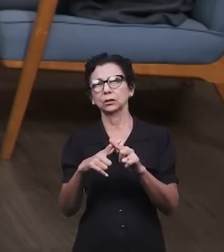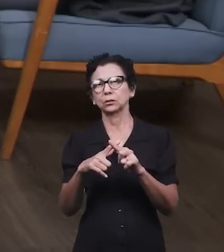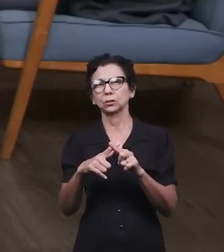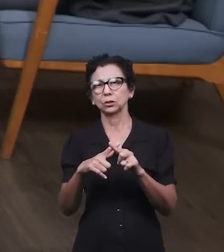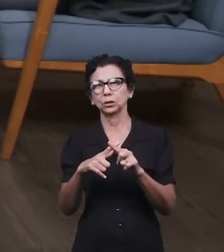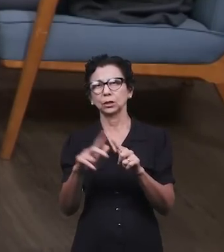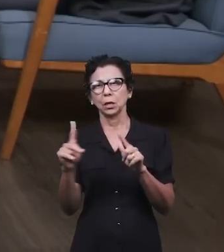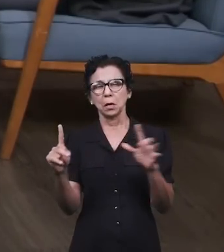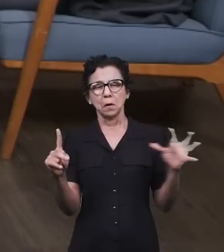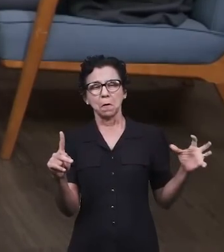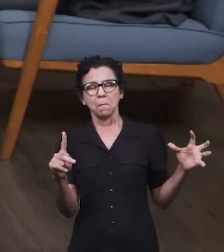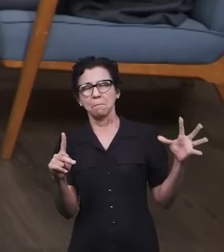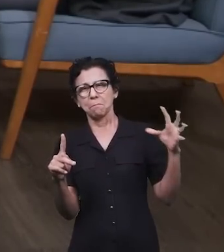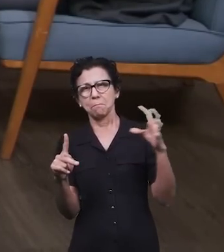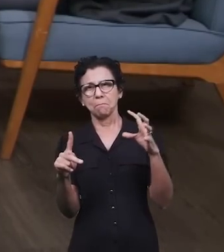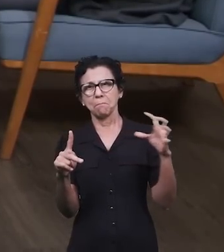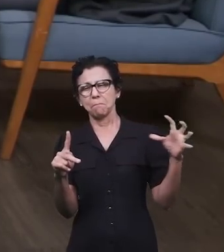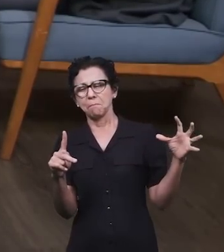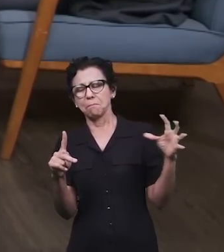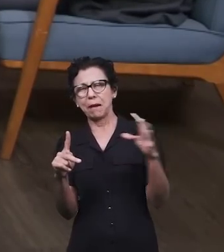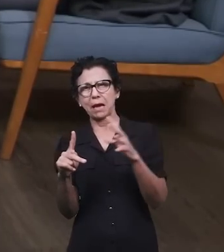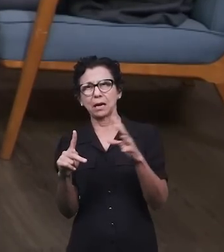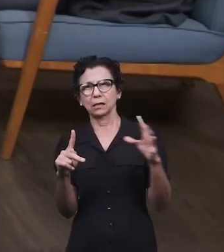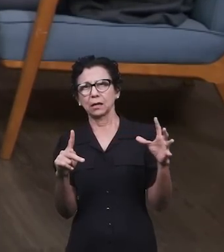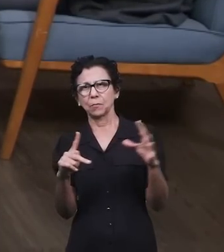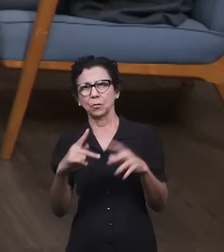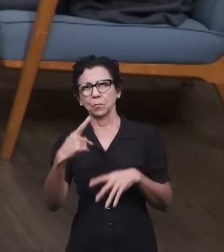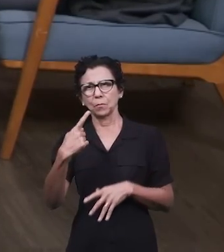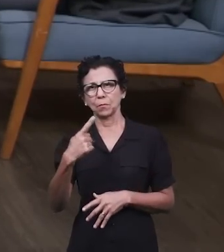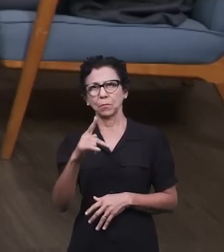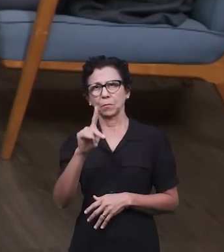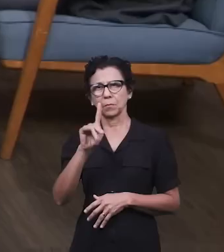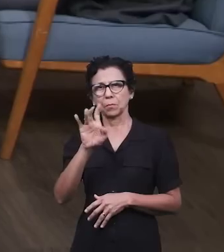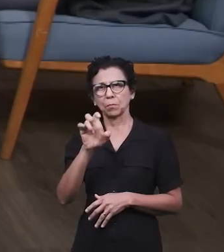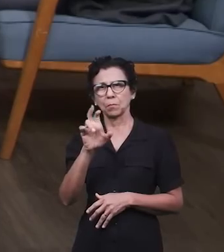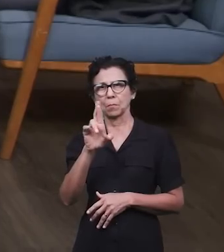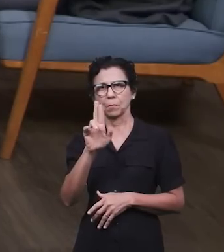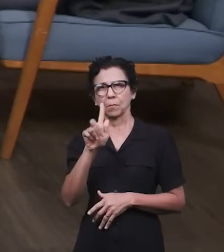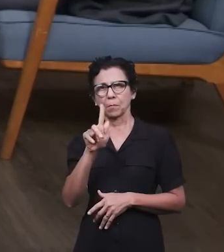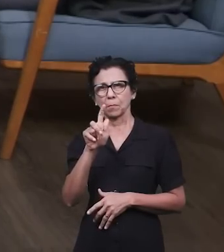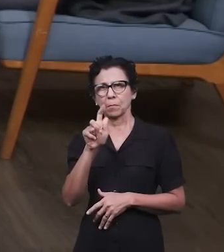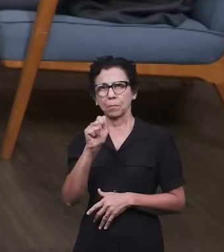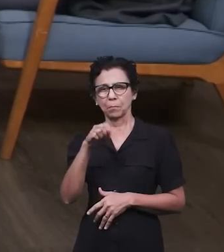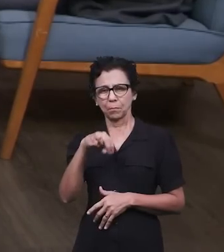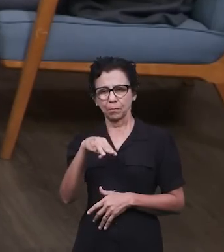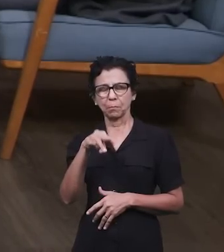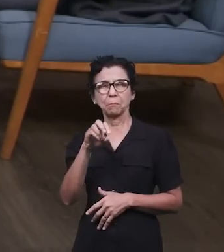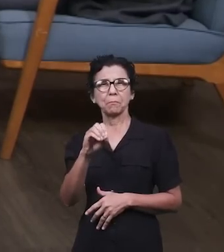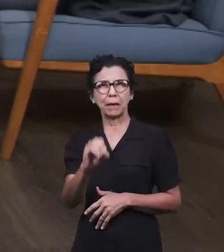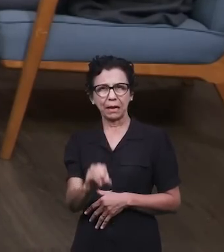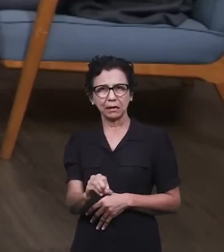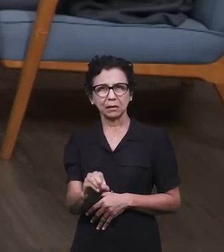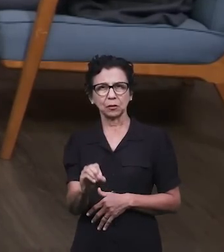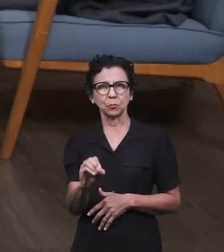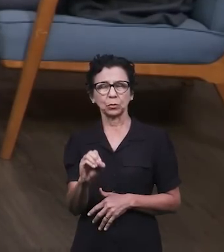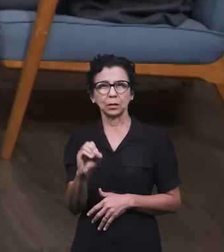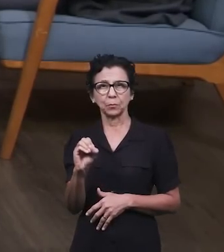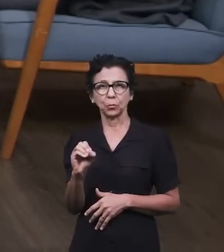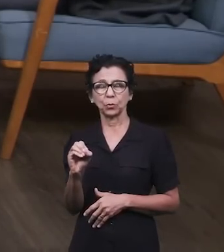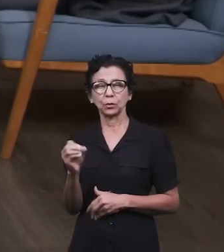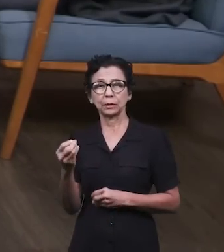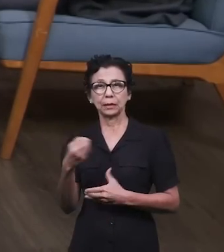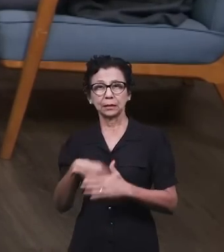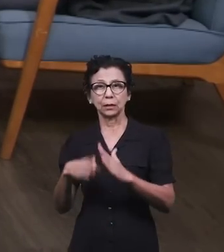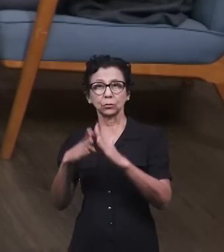né? Houve essa mistura. Só mesmo uma espada aguda de 2 fios, e era a operação da inteligência, o espírito de inteligência ou de